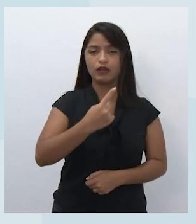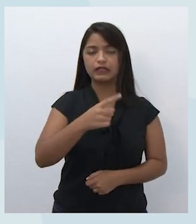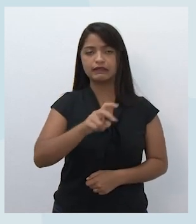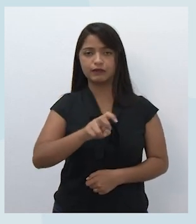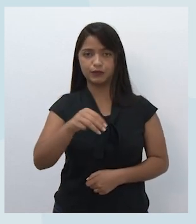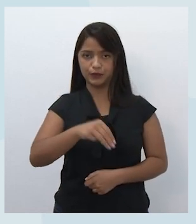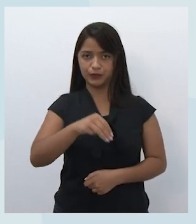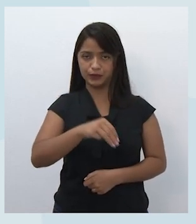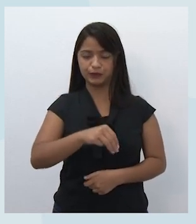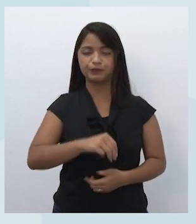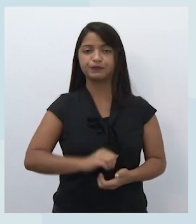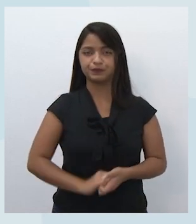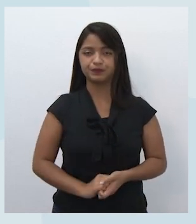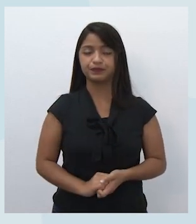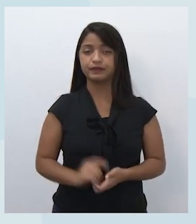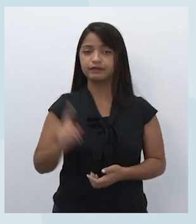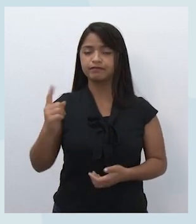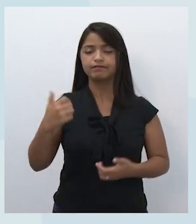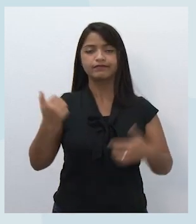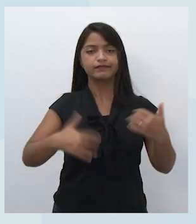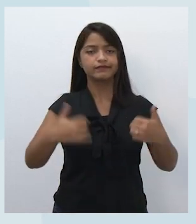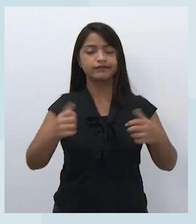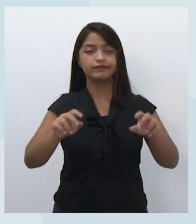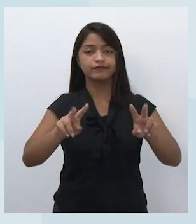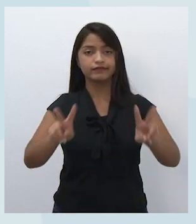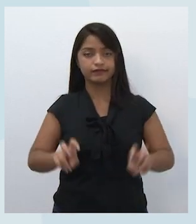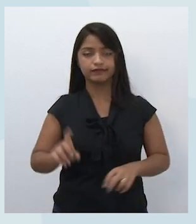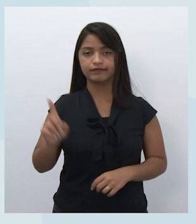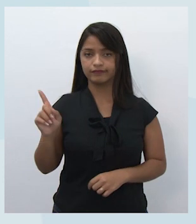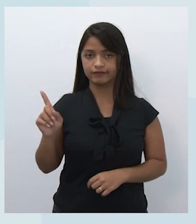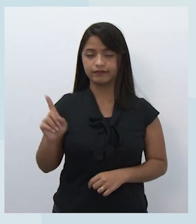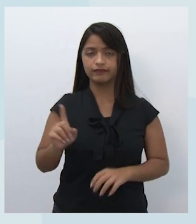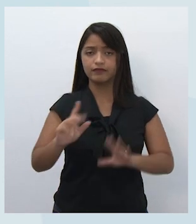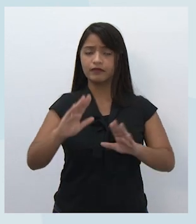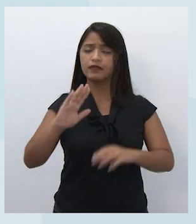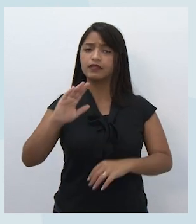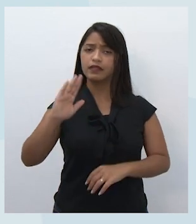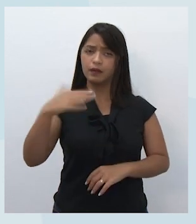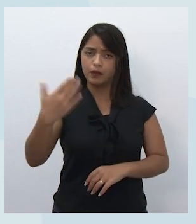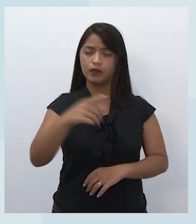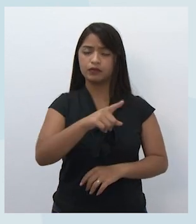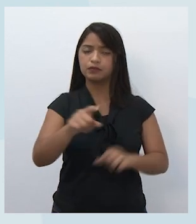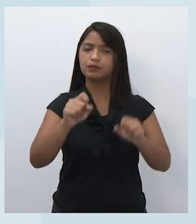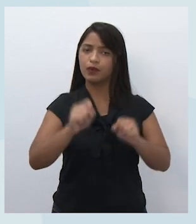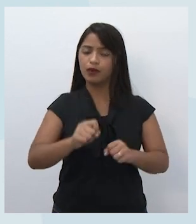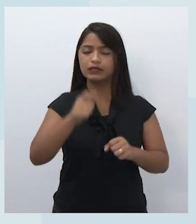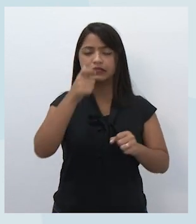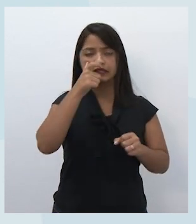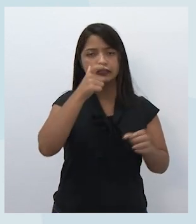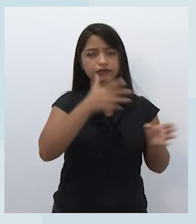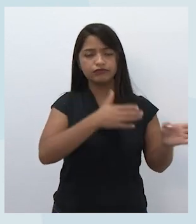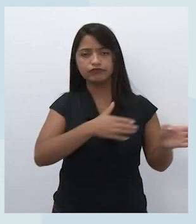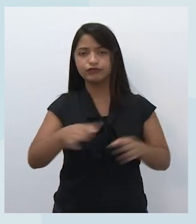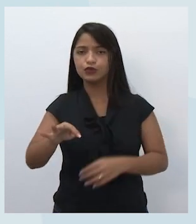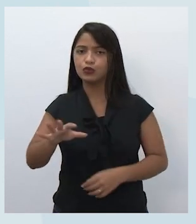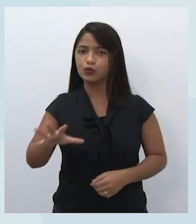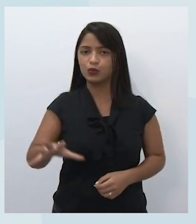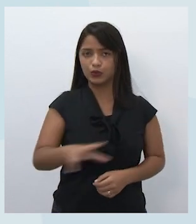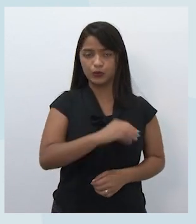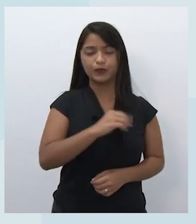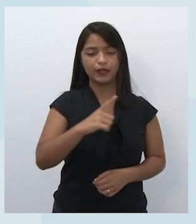1 hora e 5 minutos. E ela fala um pouquinho sobre os itinerários, mas depois vocês podem assistir ele na íntegra, porque o link está aí a